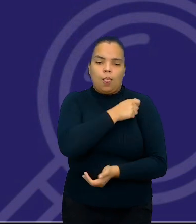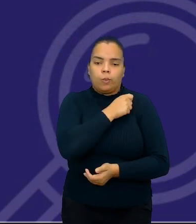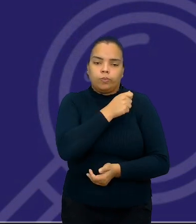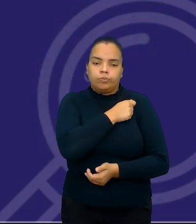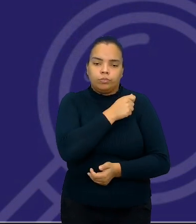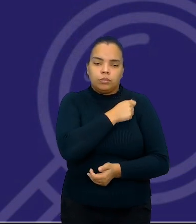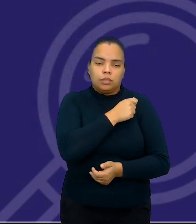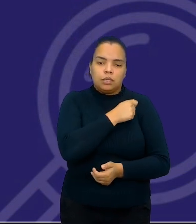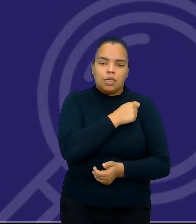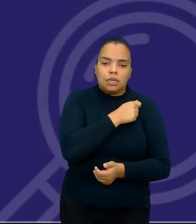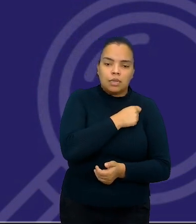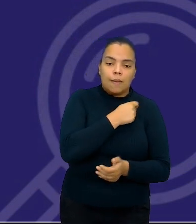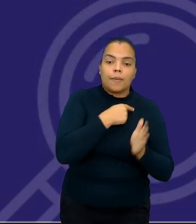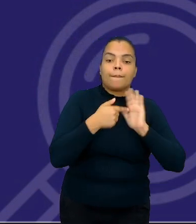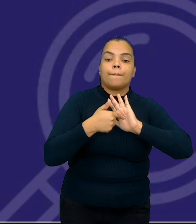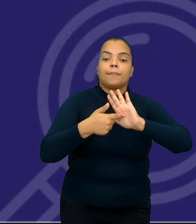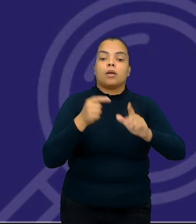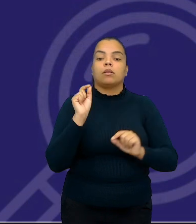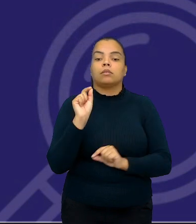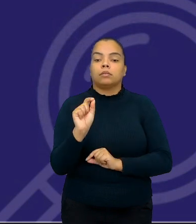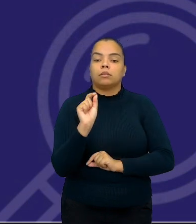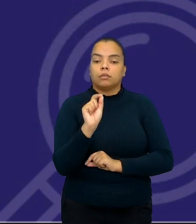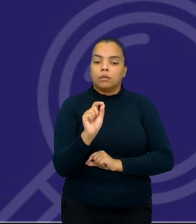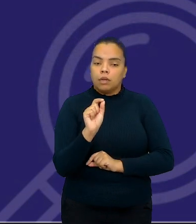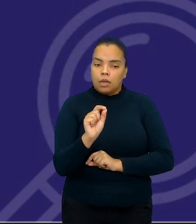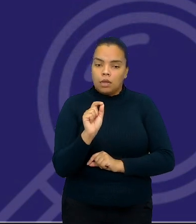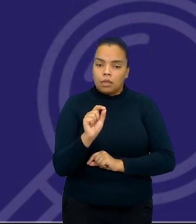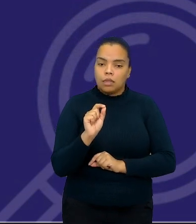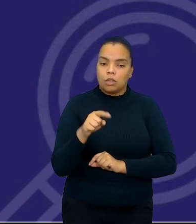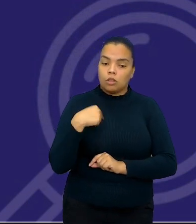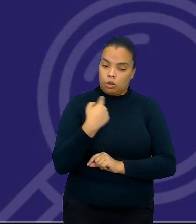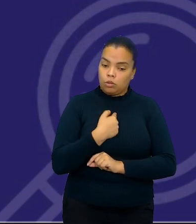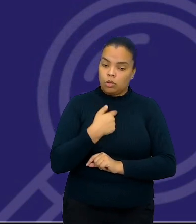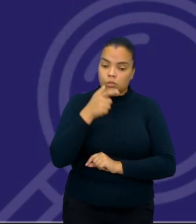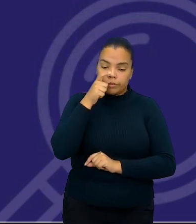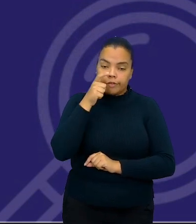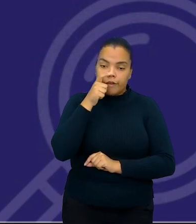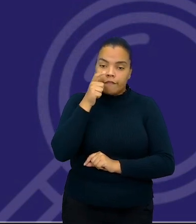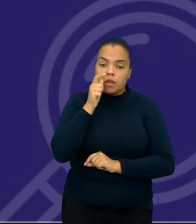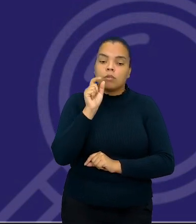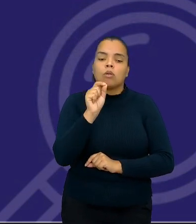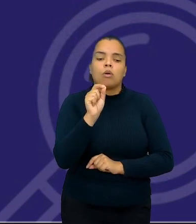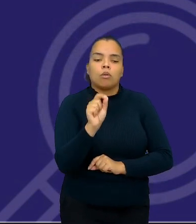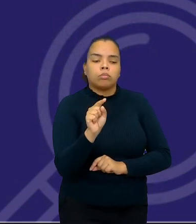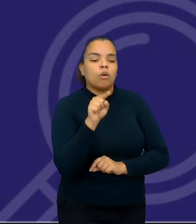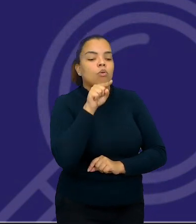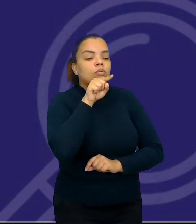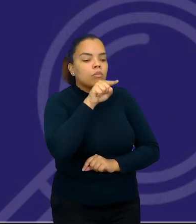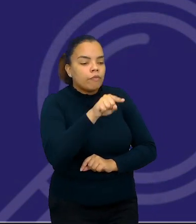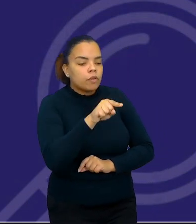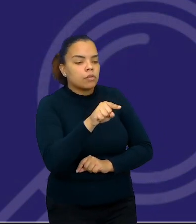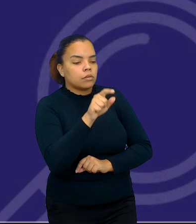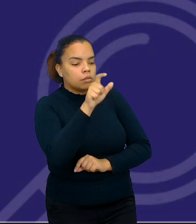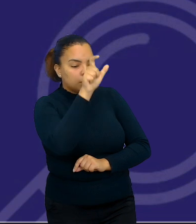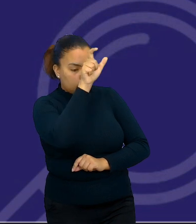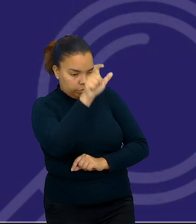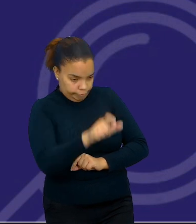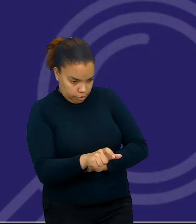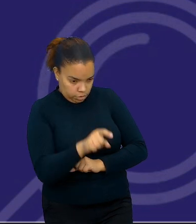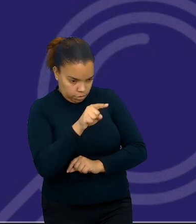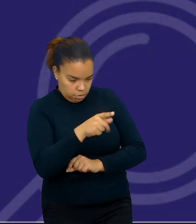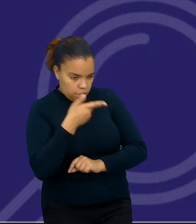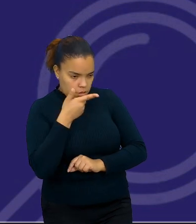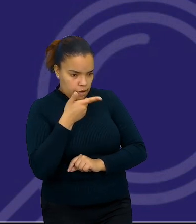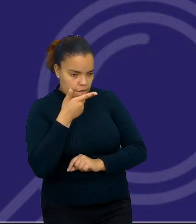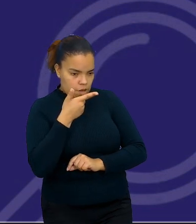nós podemos nos pautar em questionamentos como, por exemplo, né, o que você está falando é uma opinião ou